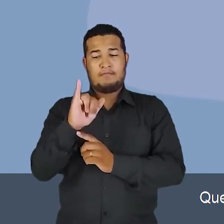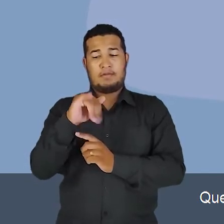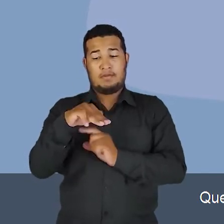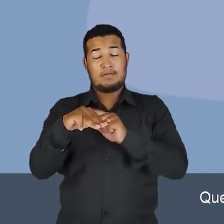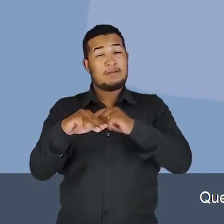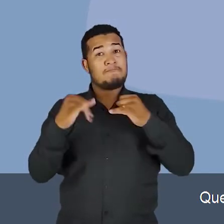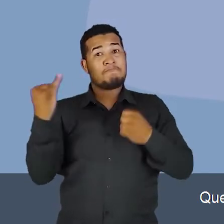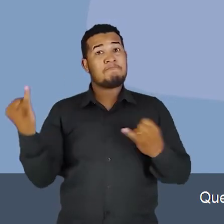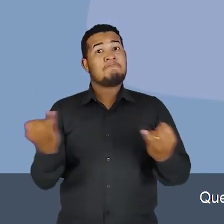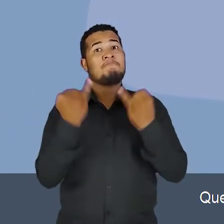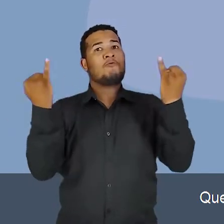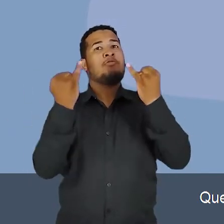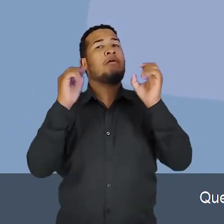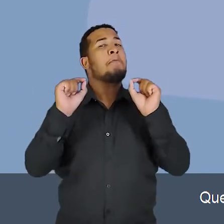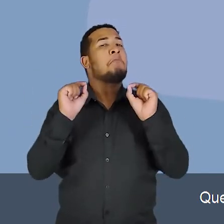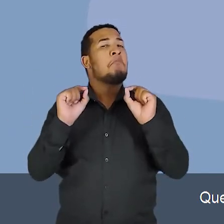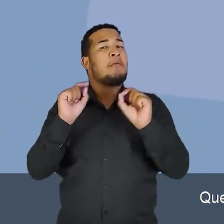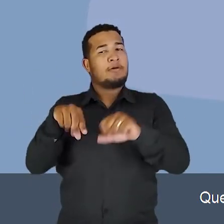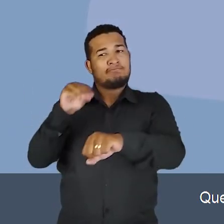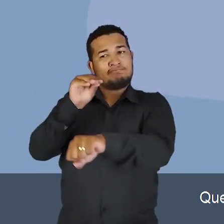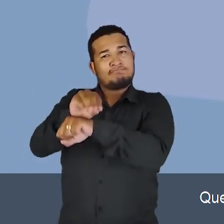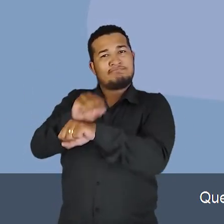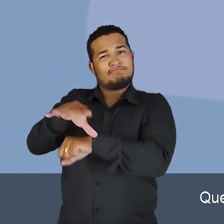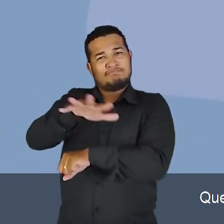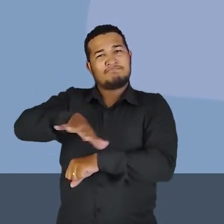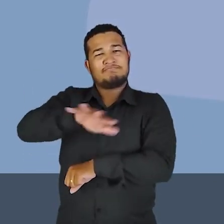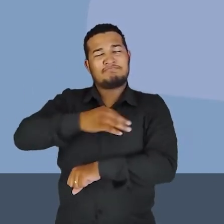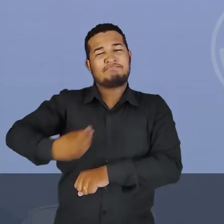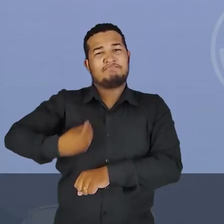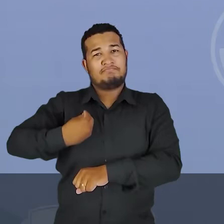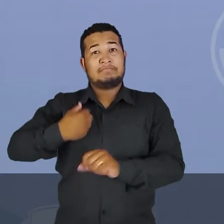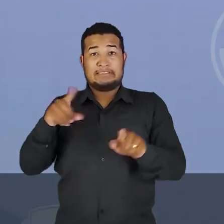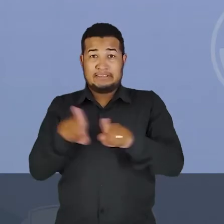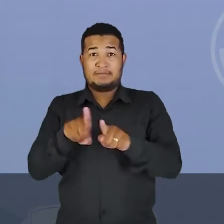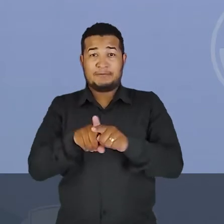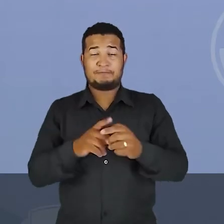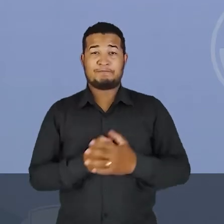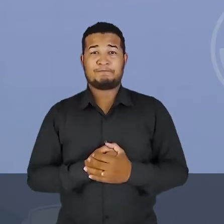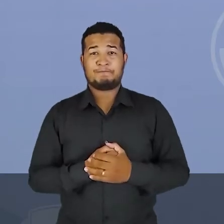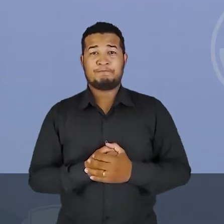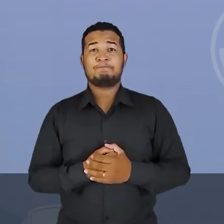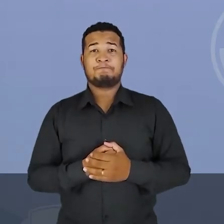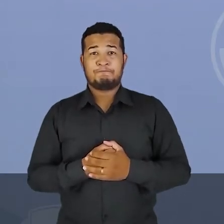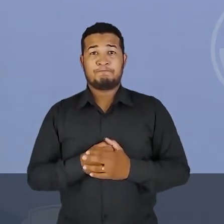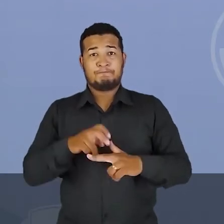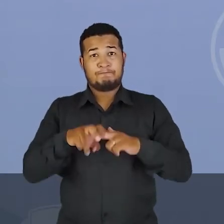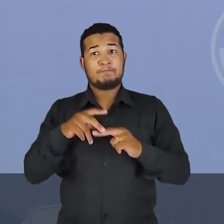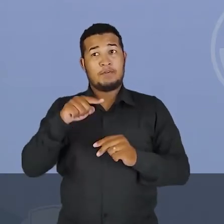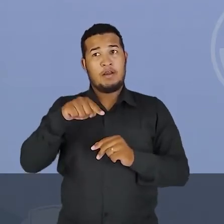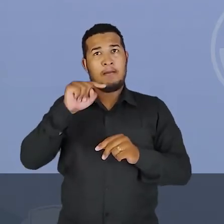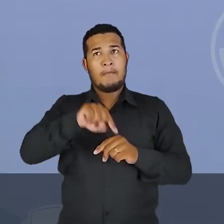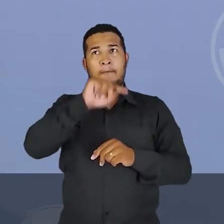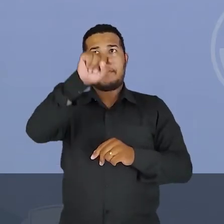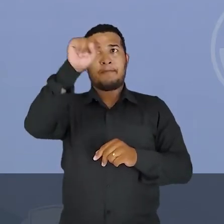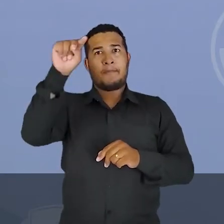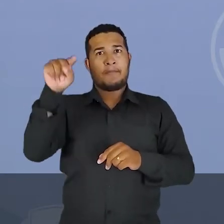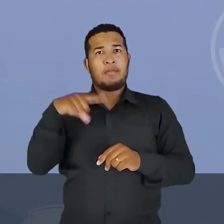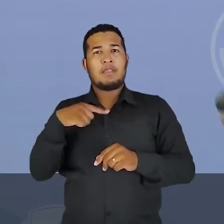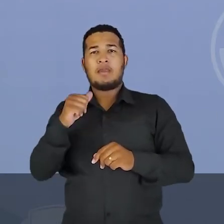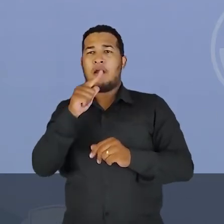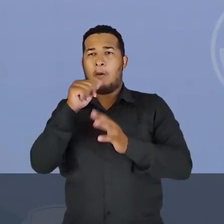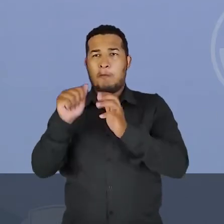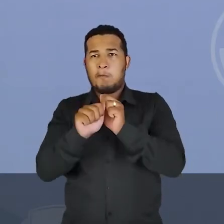para a manutenção da vida nessa região sul do Brasil. Então olha para cá, essas bacias hidrográficas, além dessa função